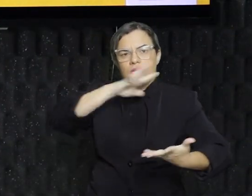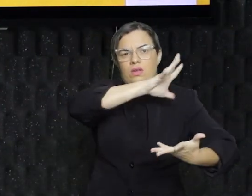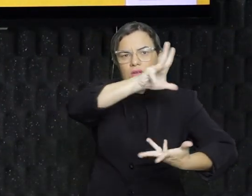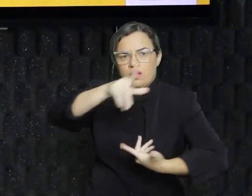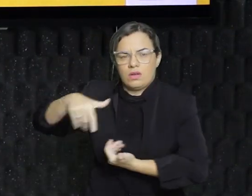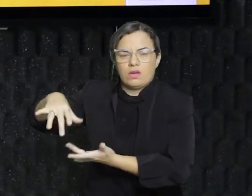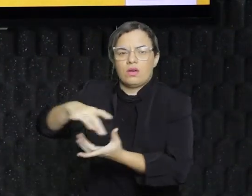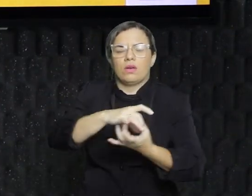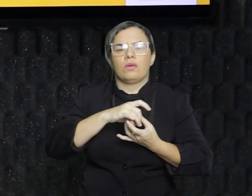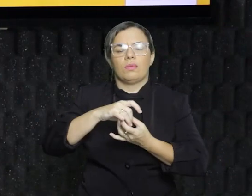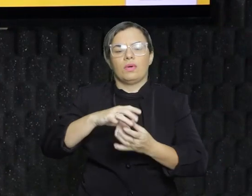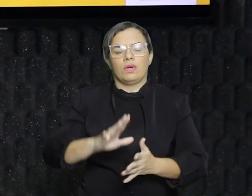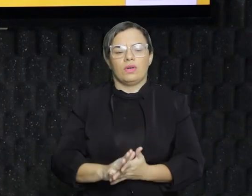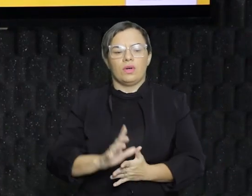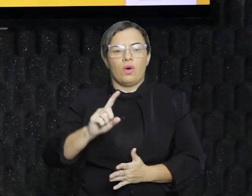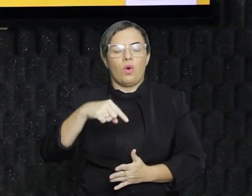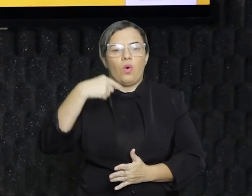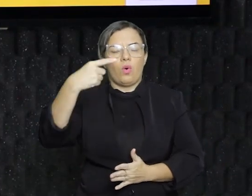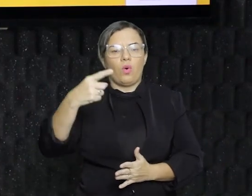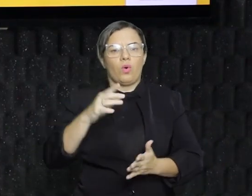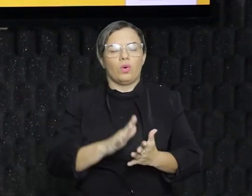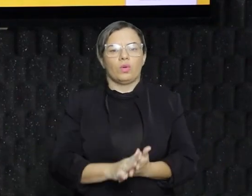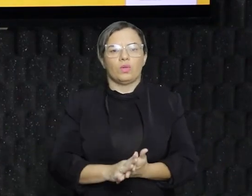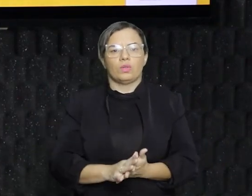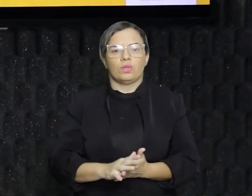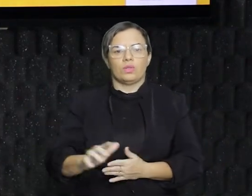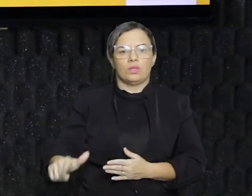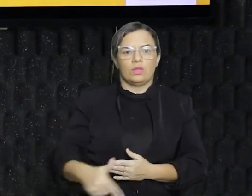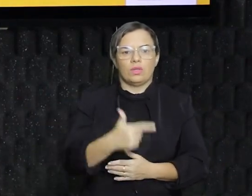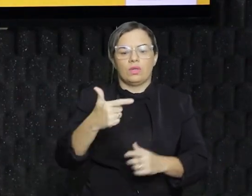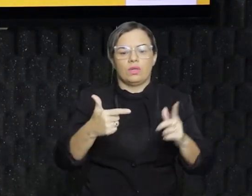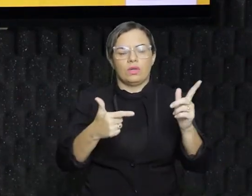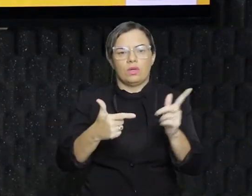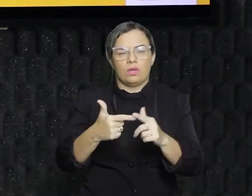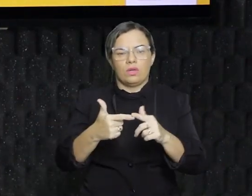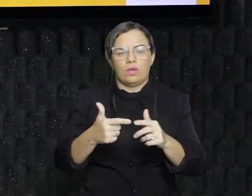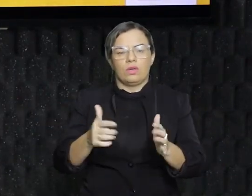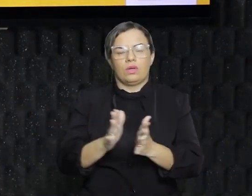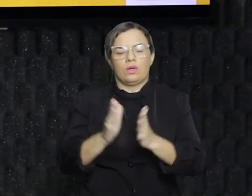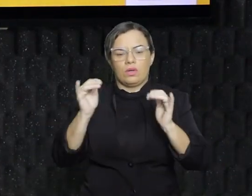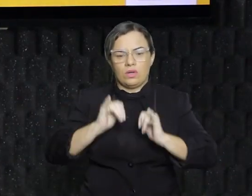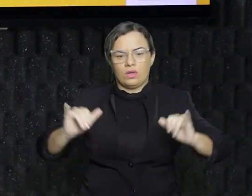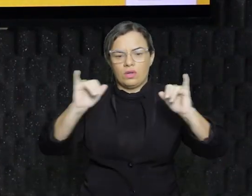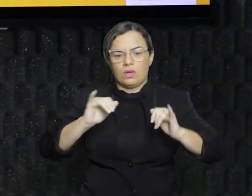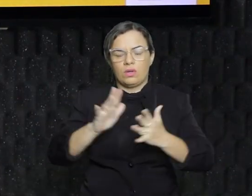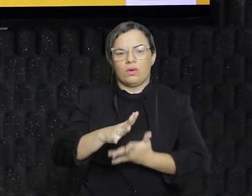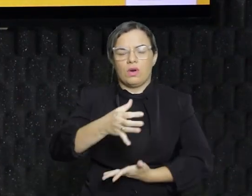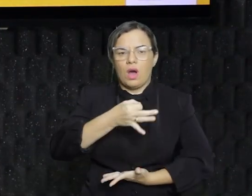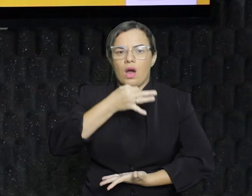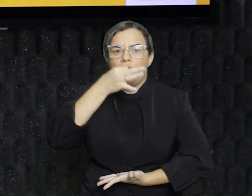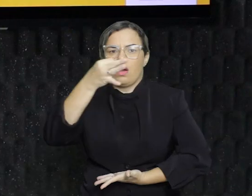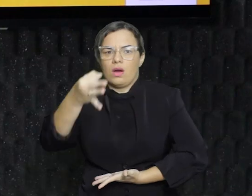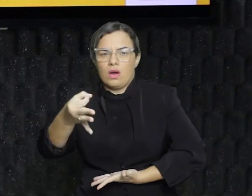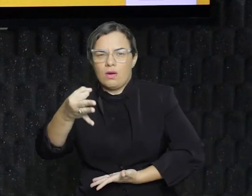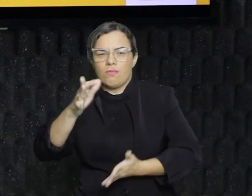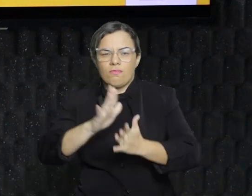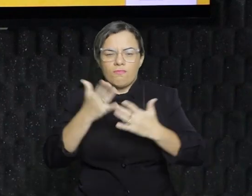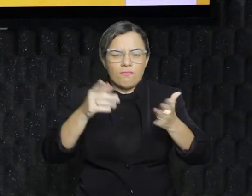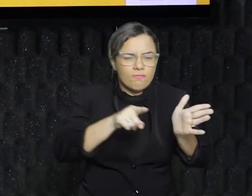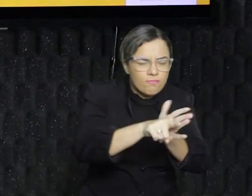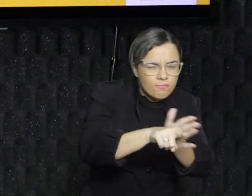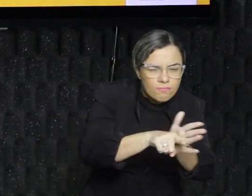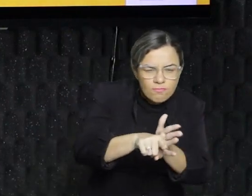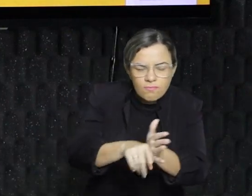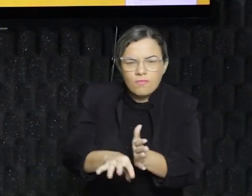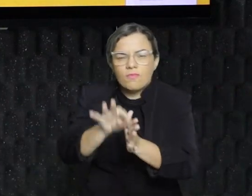globalização. Outro ponto importante que esse comando me fornece é uma crítica, ou seja, eu vou buscar nesse texto